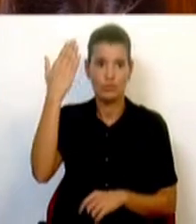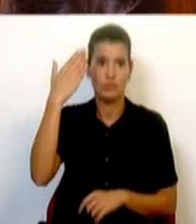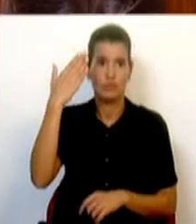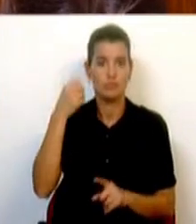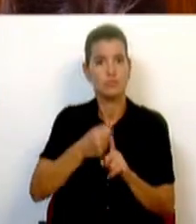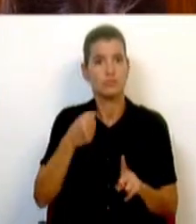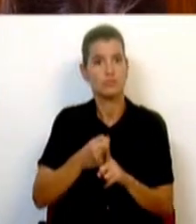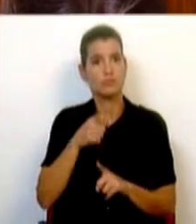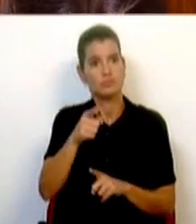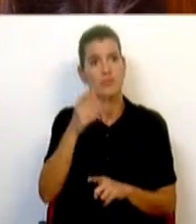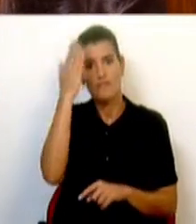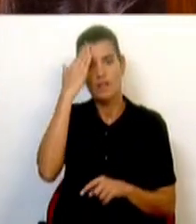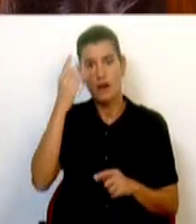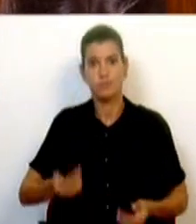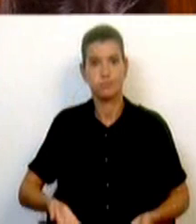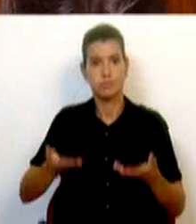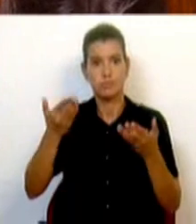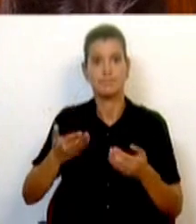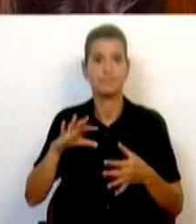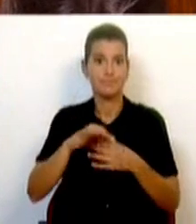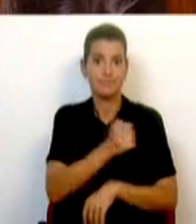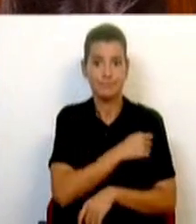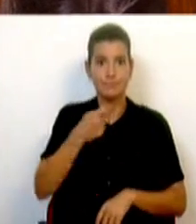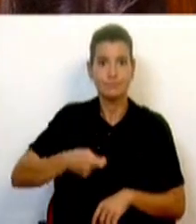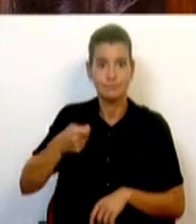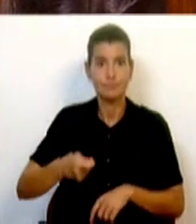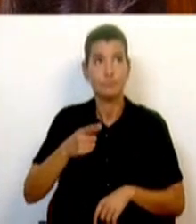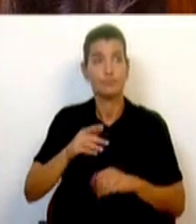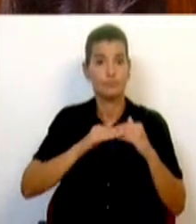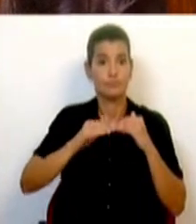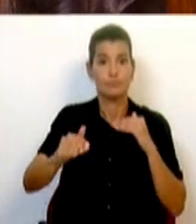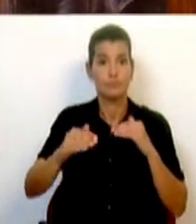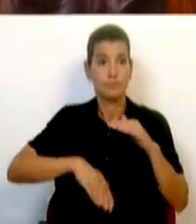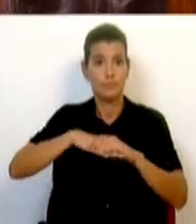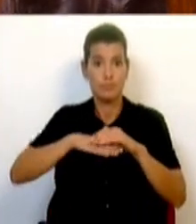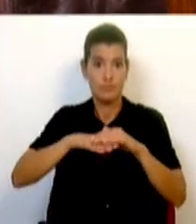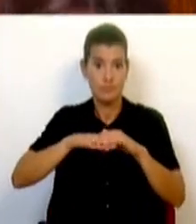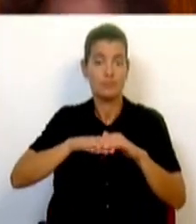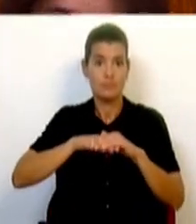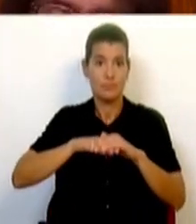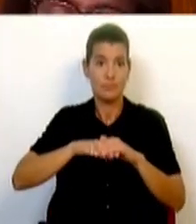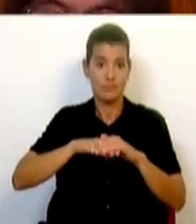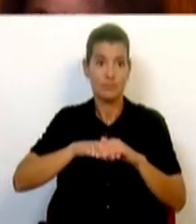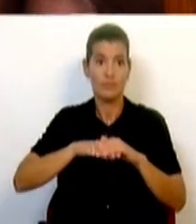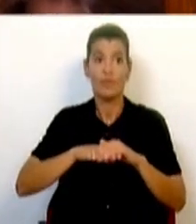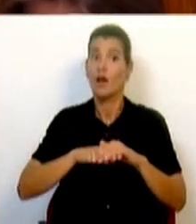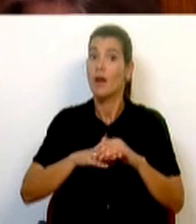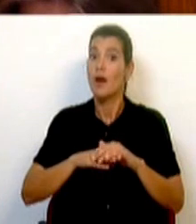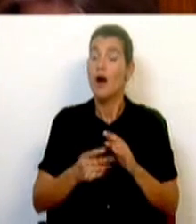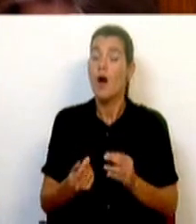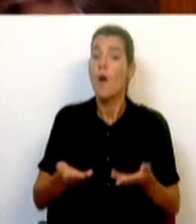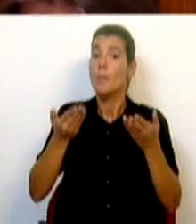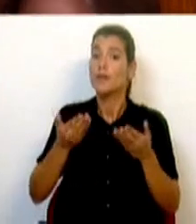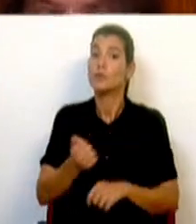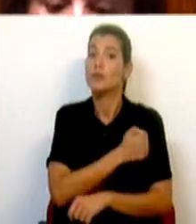para combater a especulação no arrendamento, que é a fixação de um teto àquilo que é o aumento das rendas de